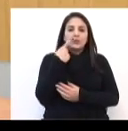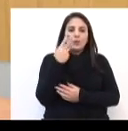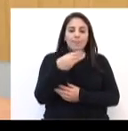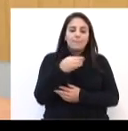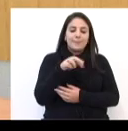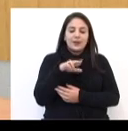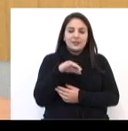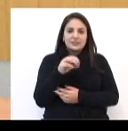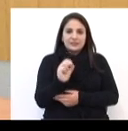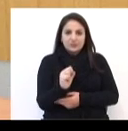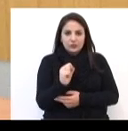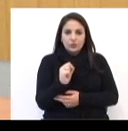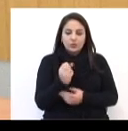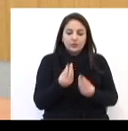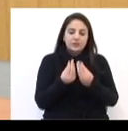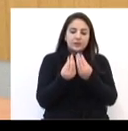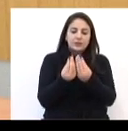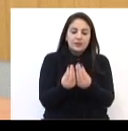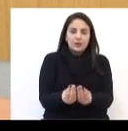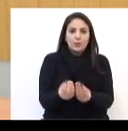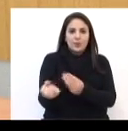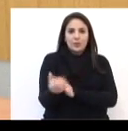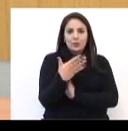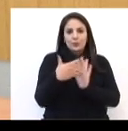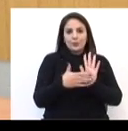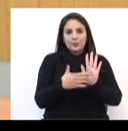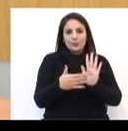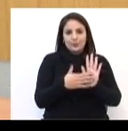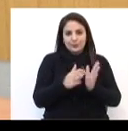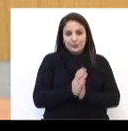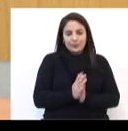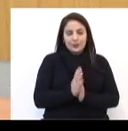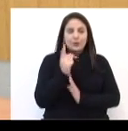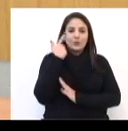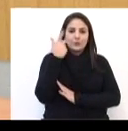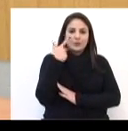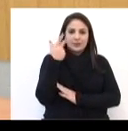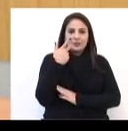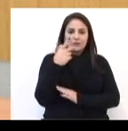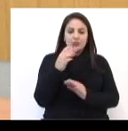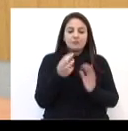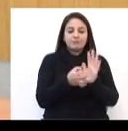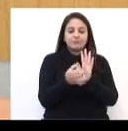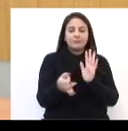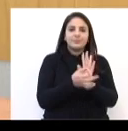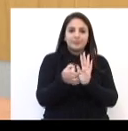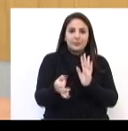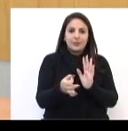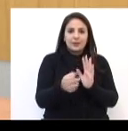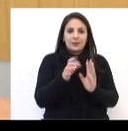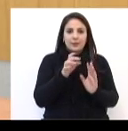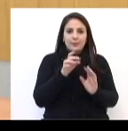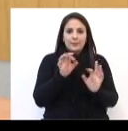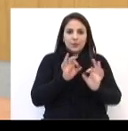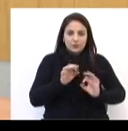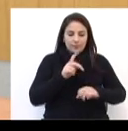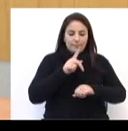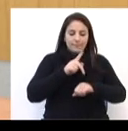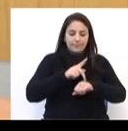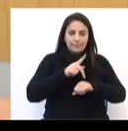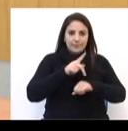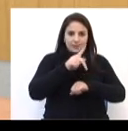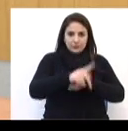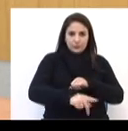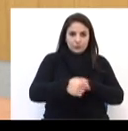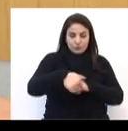Tassi encaminhou ao Poder Executivo uma nova indicação. O parlamentar está sugerindo que o programa Passo Fundo Vai